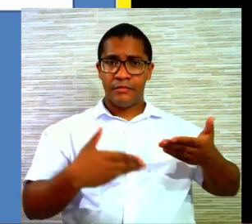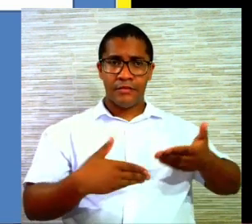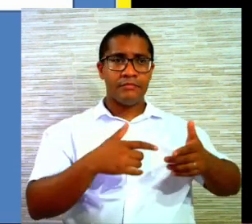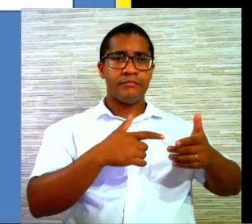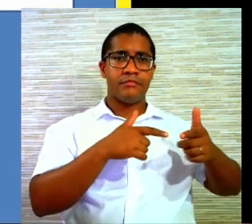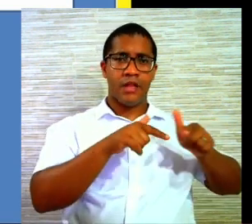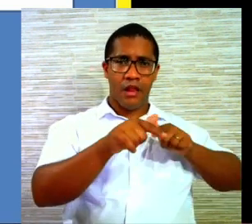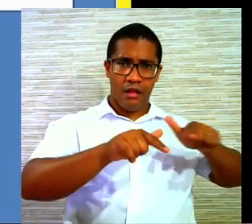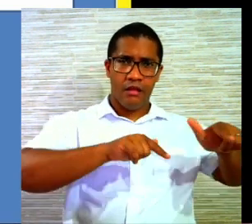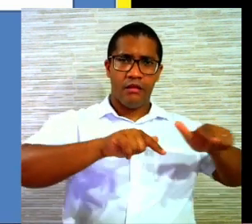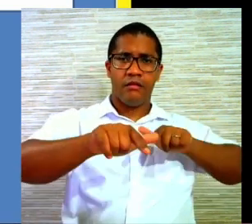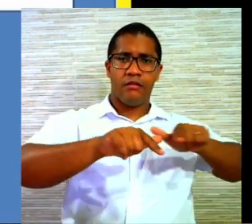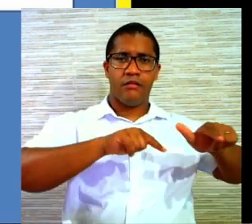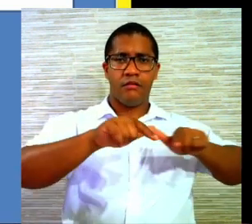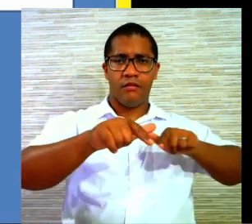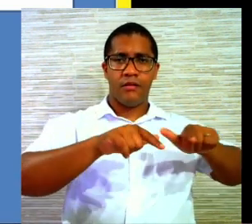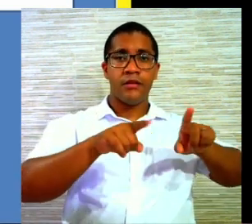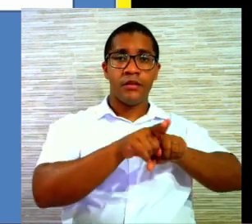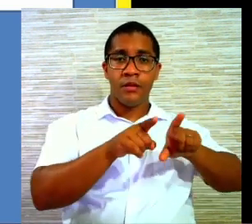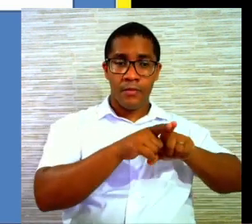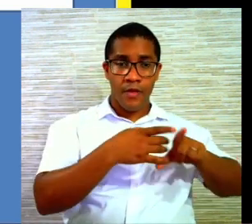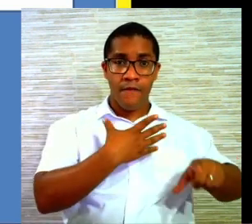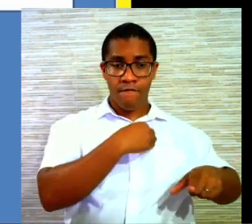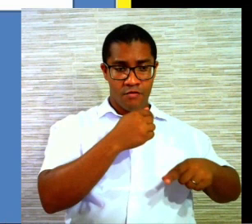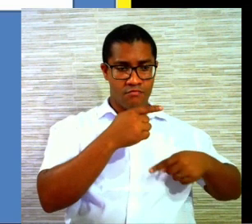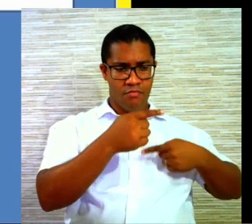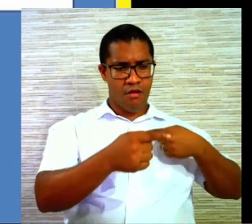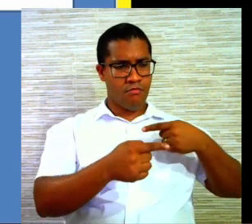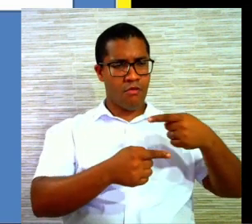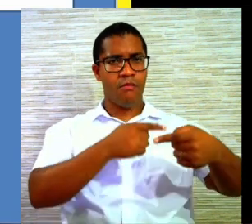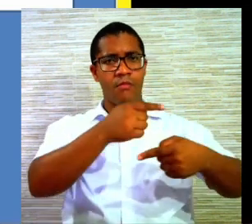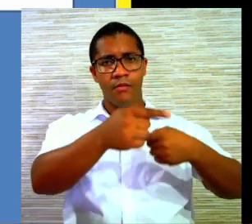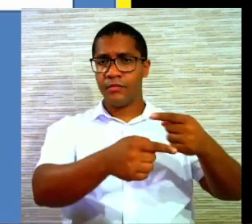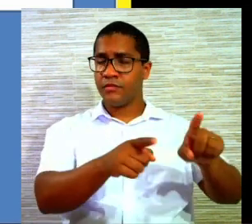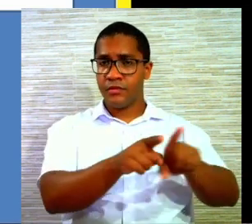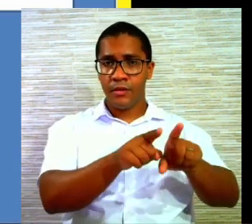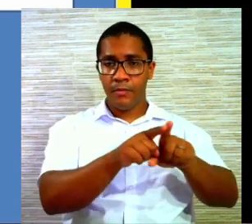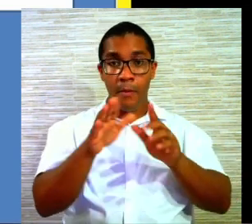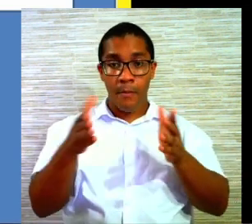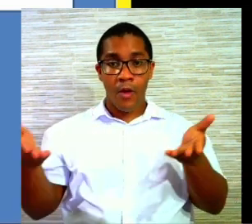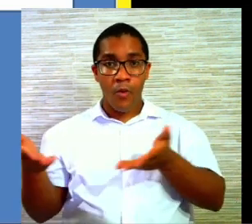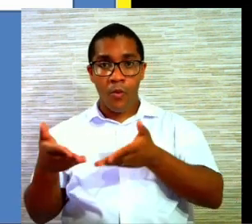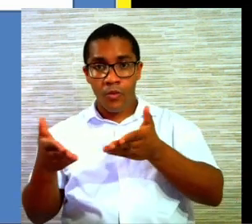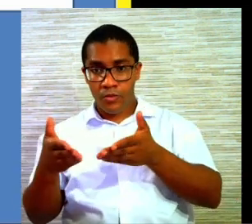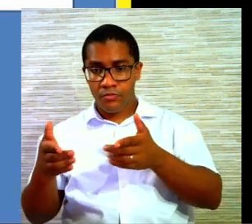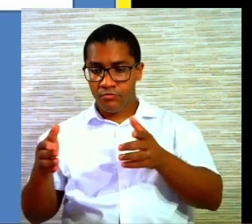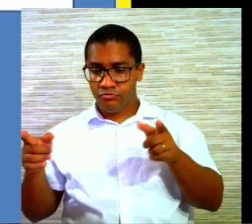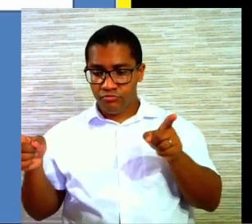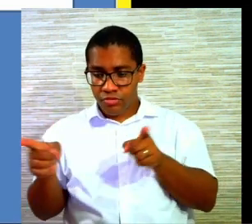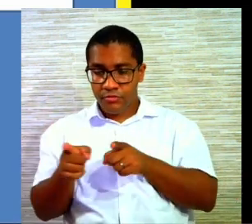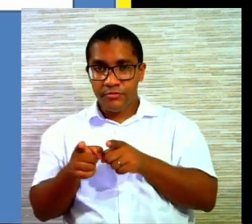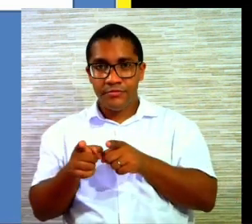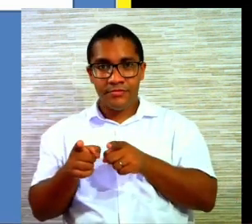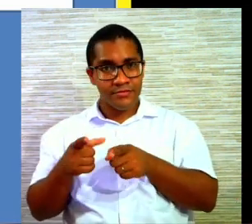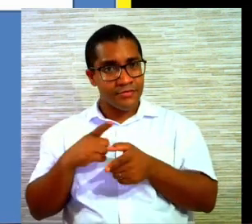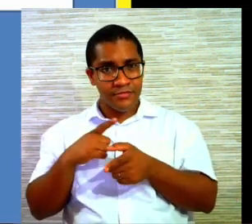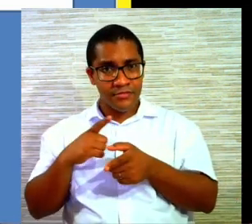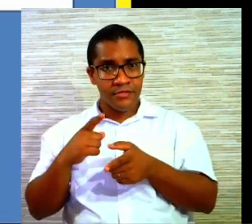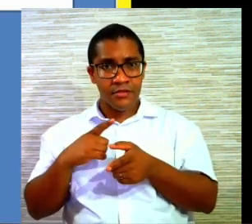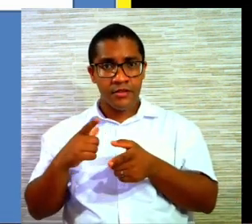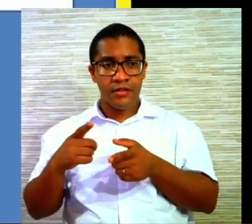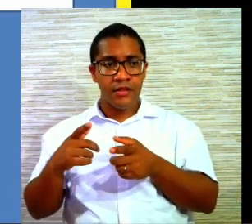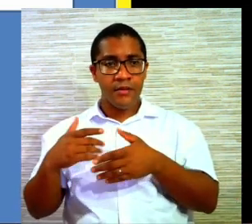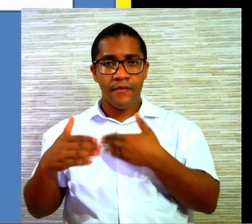seu senhor, inclusive dos seus descendentes. Hoje, curto período, terminado o serviço, não é